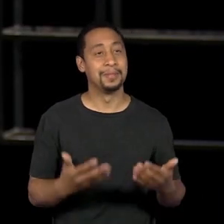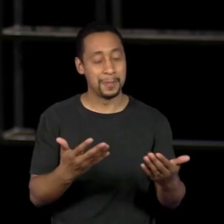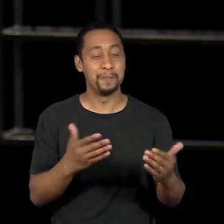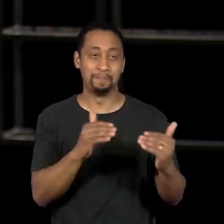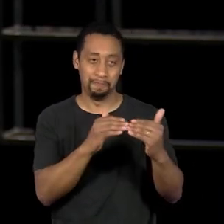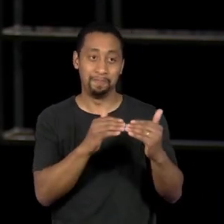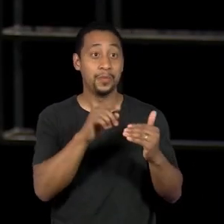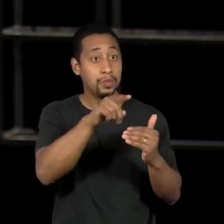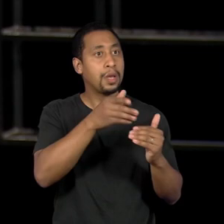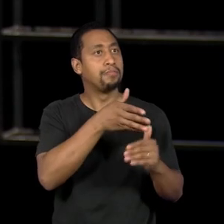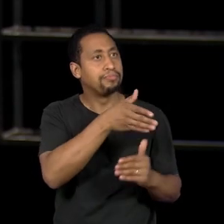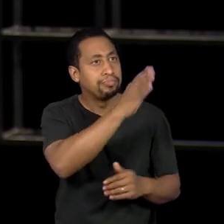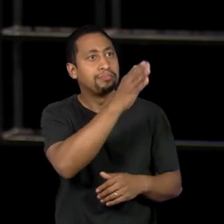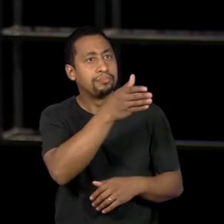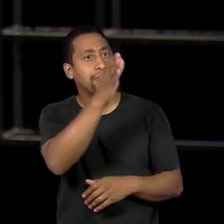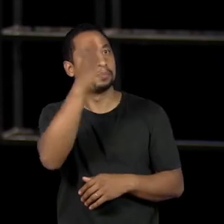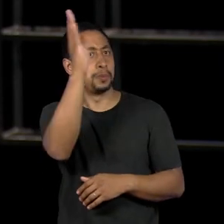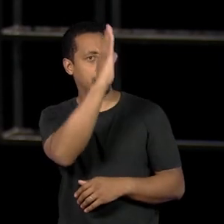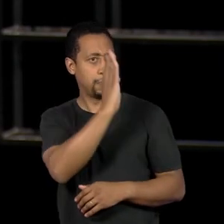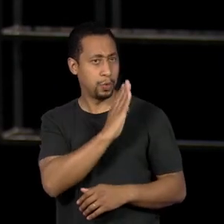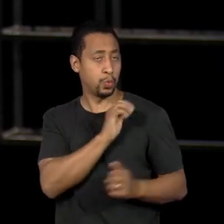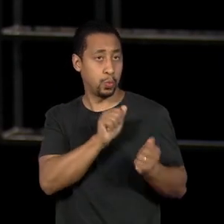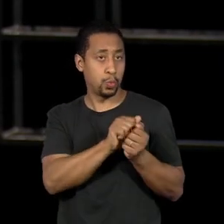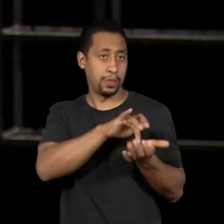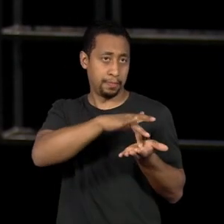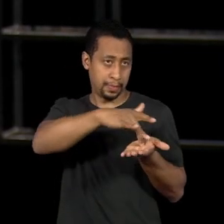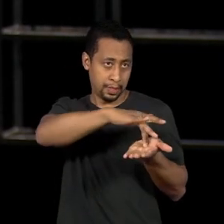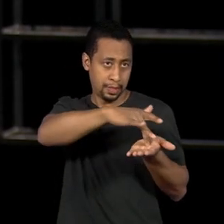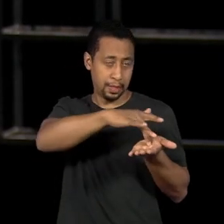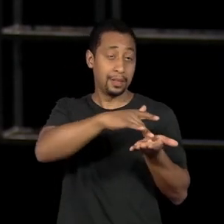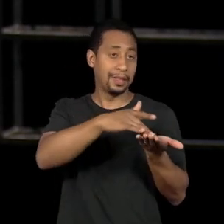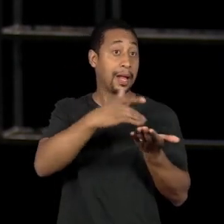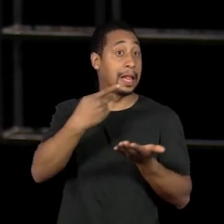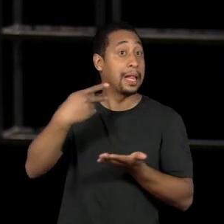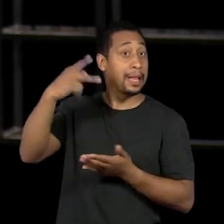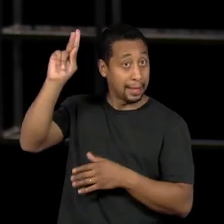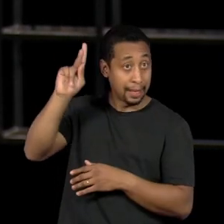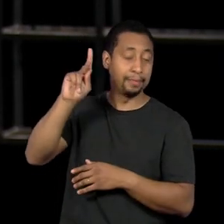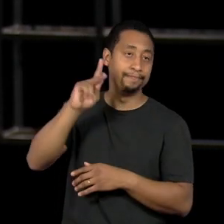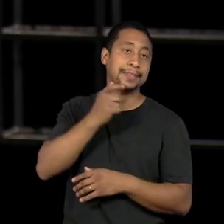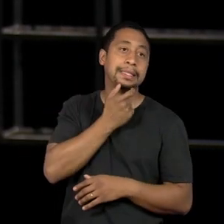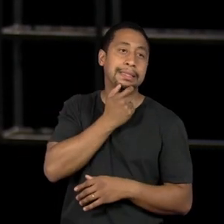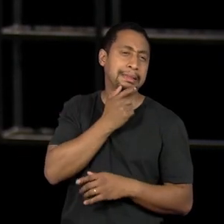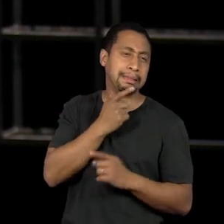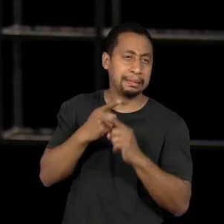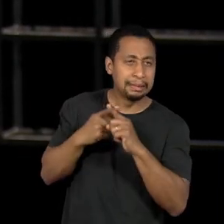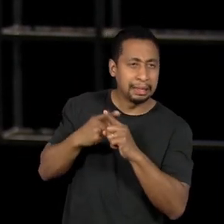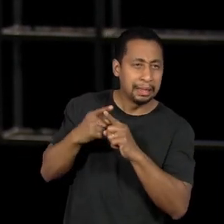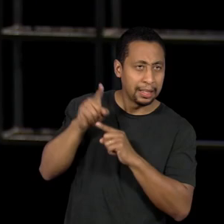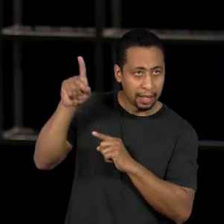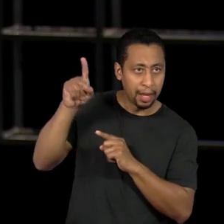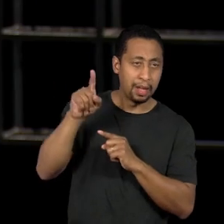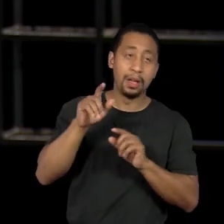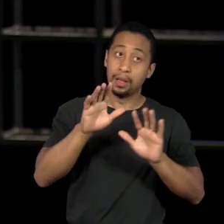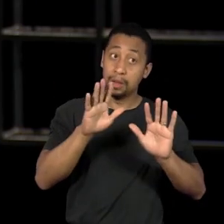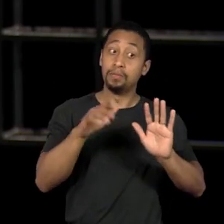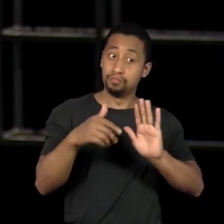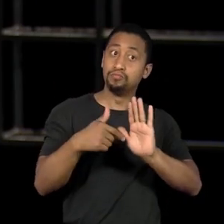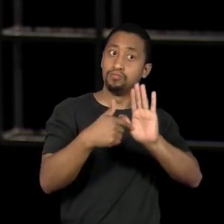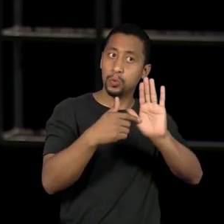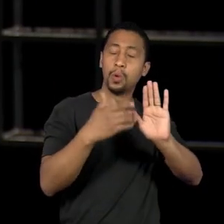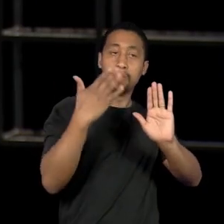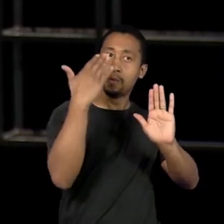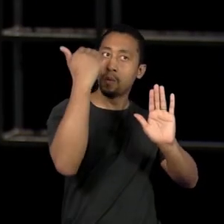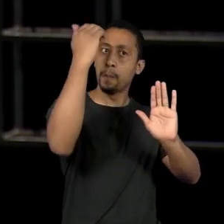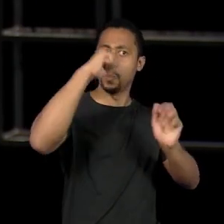todo o Brasil com a bailarina inglesa Margot Fonteyn, que é considerada uma das maiores bailarinas aí da história da dança